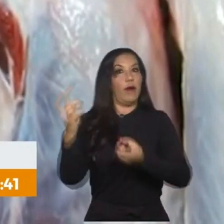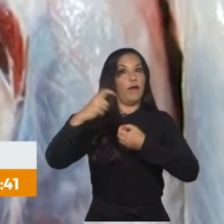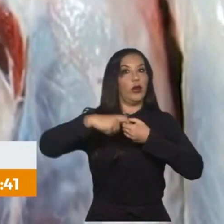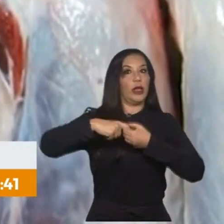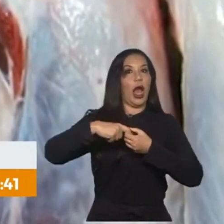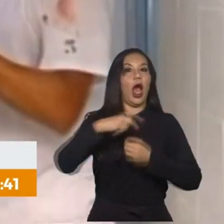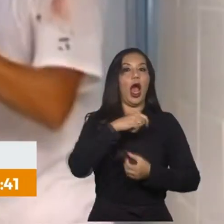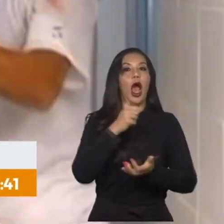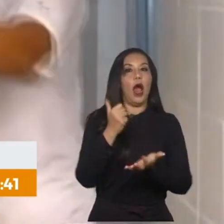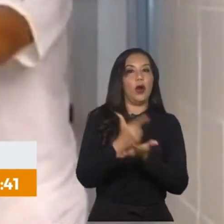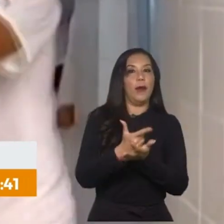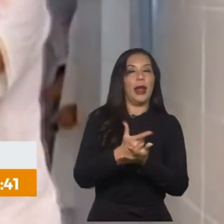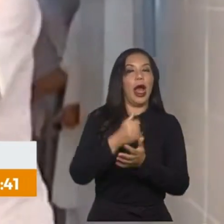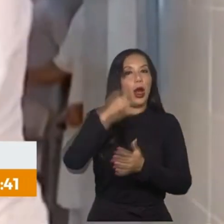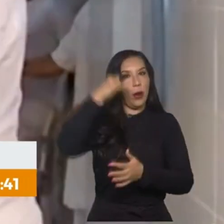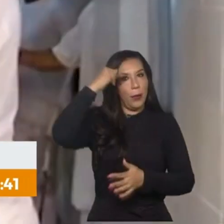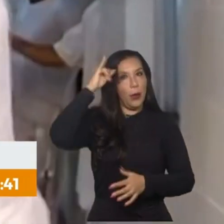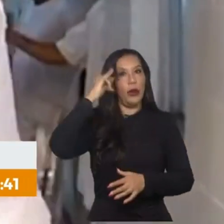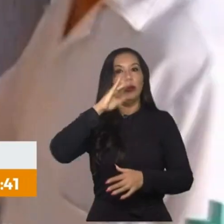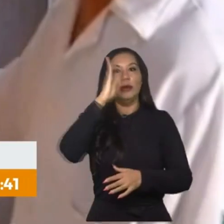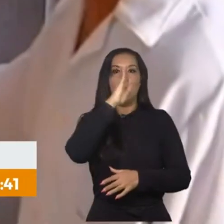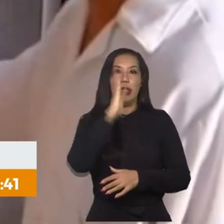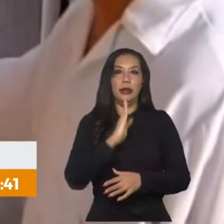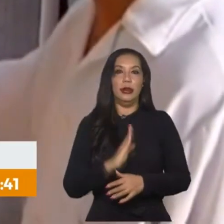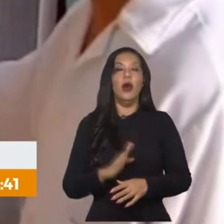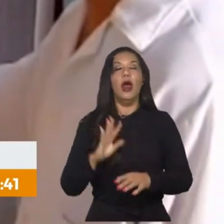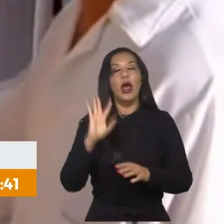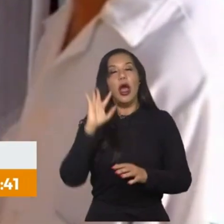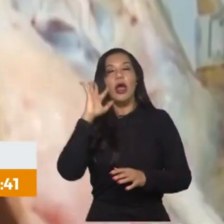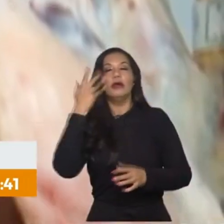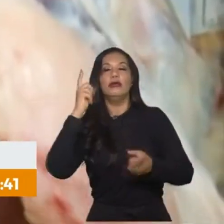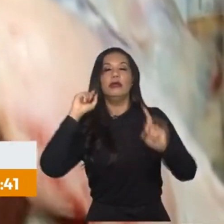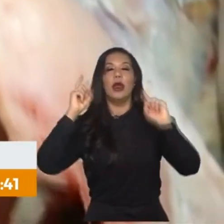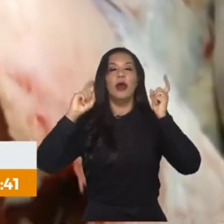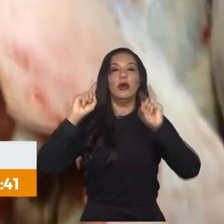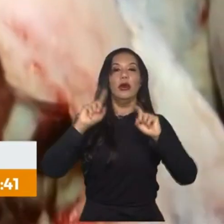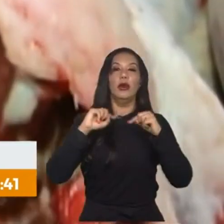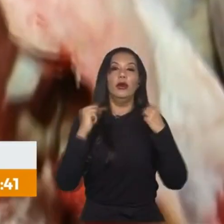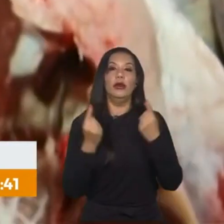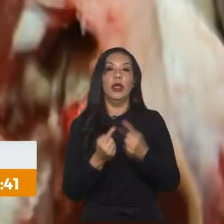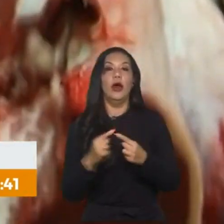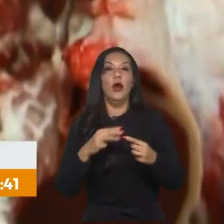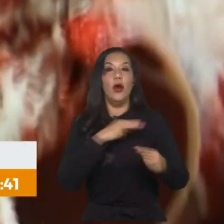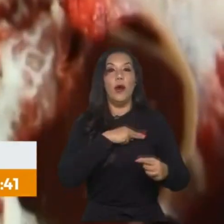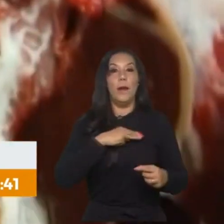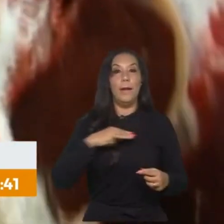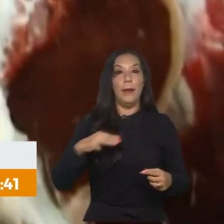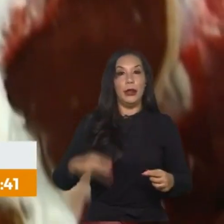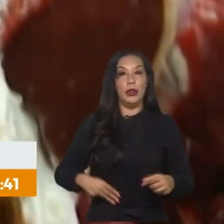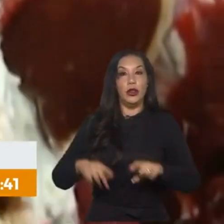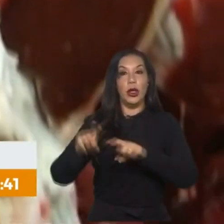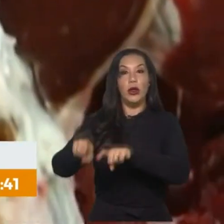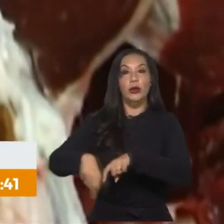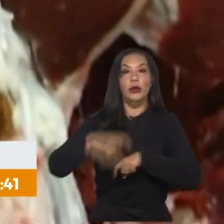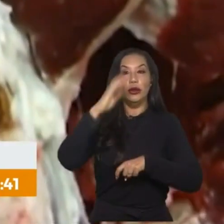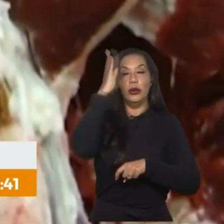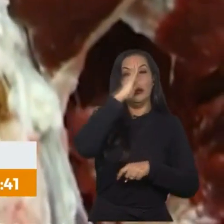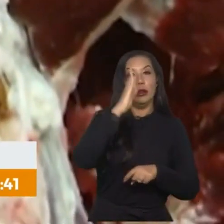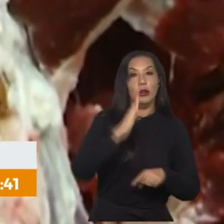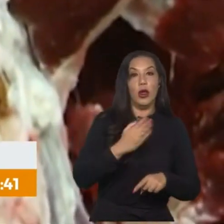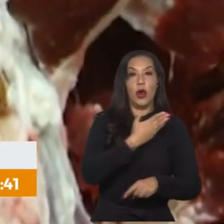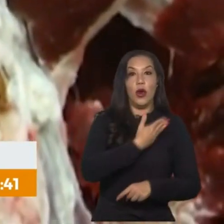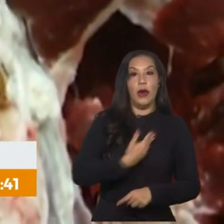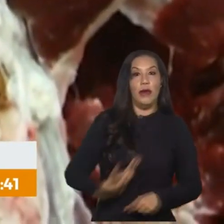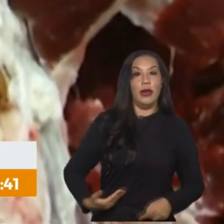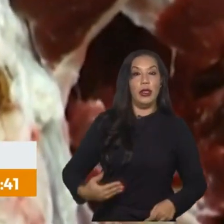de 1994 segundo economistas a redução pode superar 10% no acumulado do